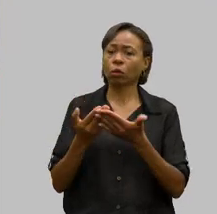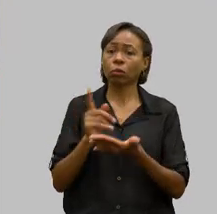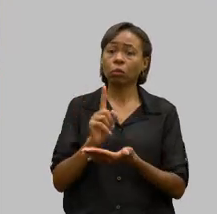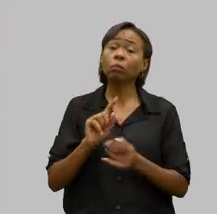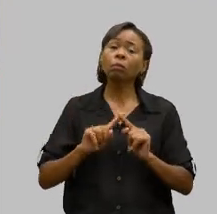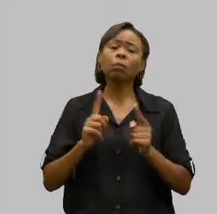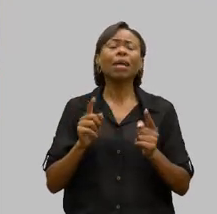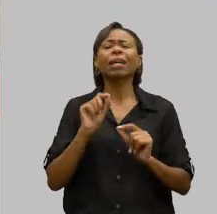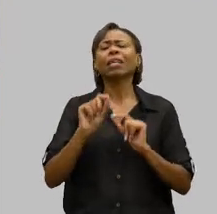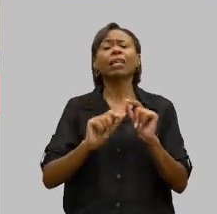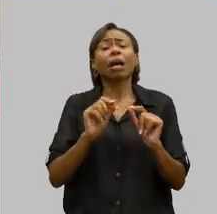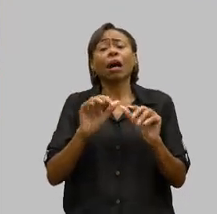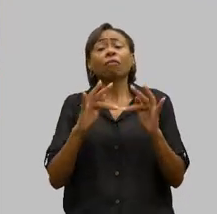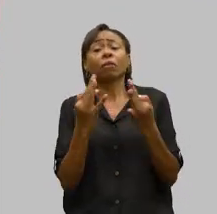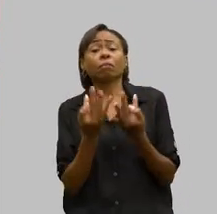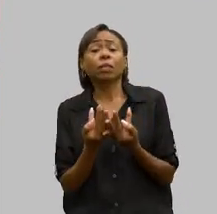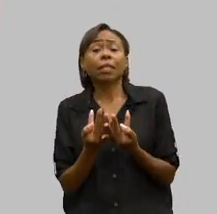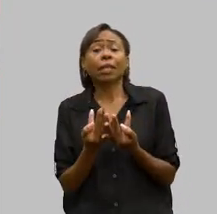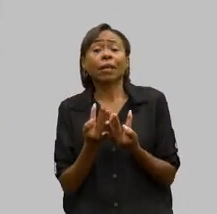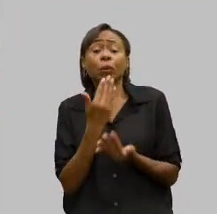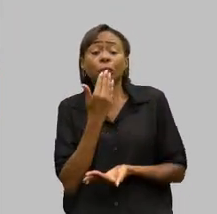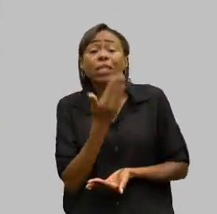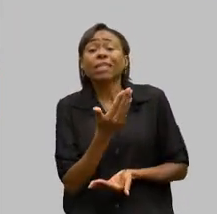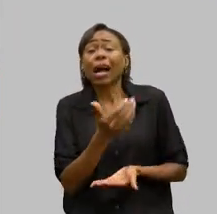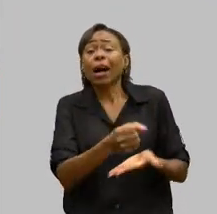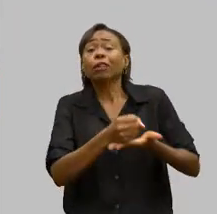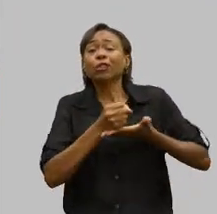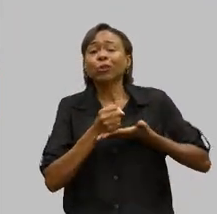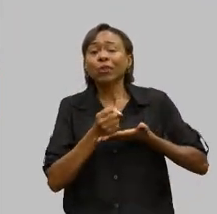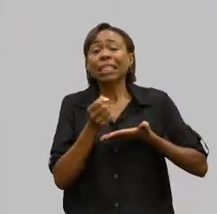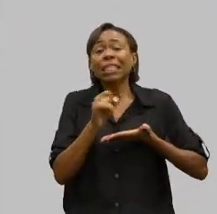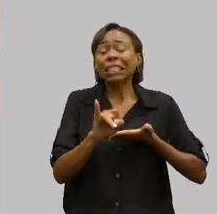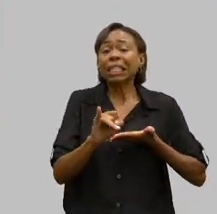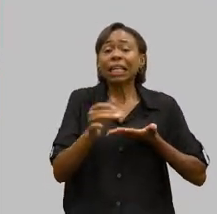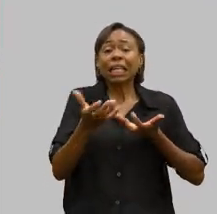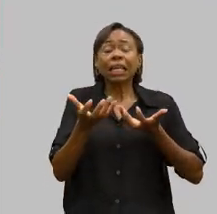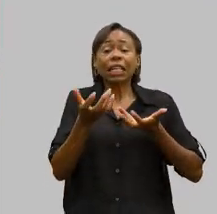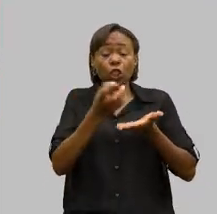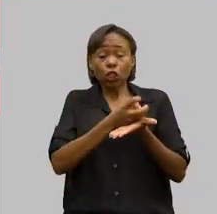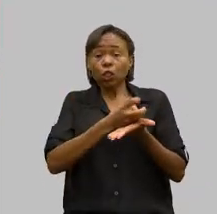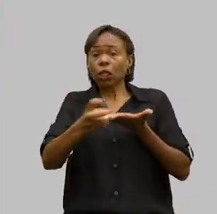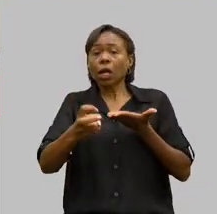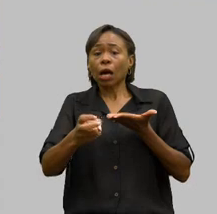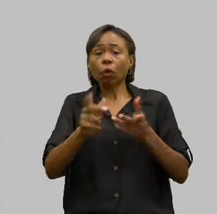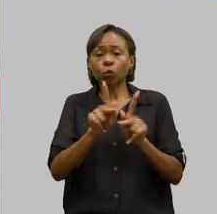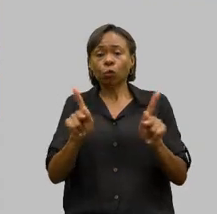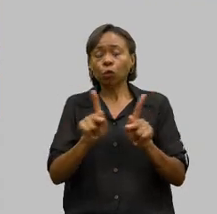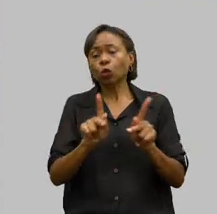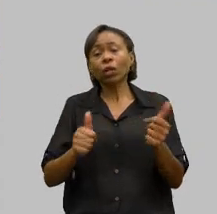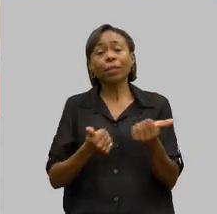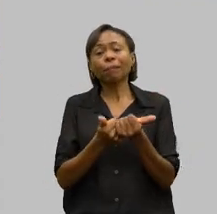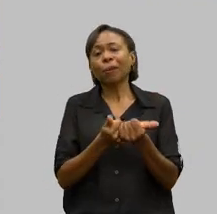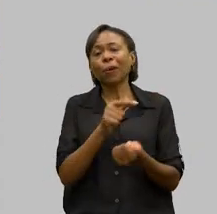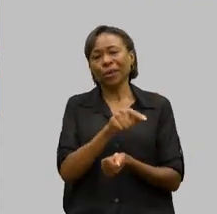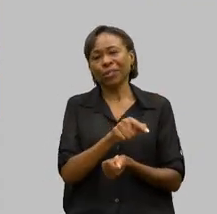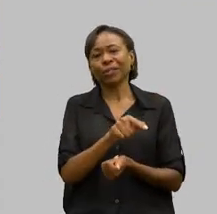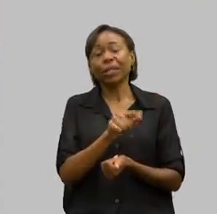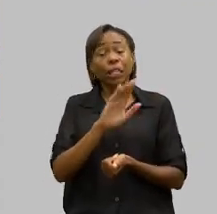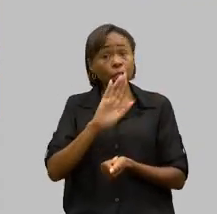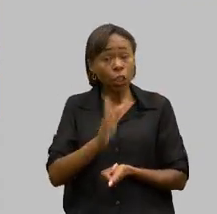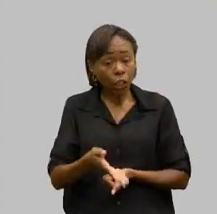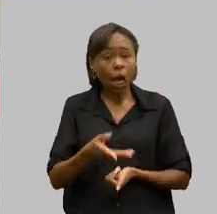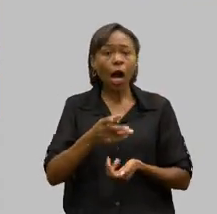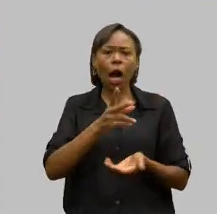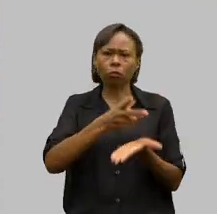quem a família recorre quando discorda do critério de retirar o professor de apoio que já está dando assistência